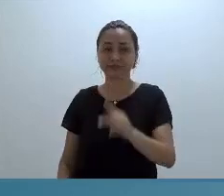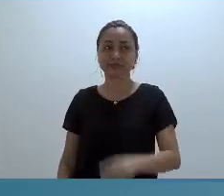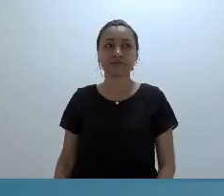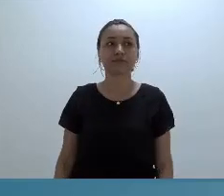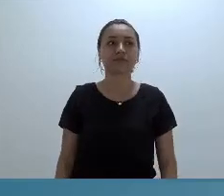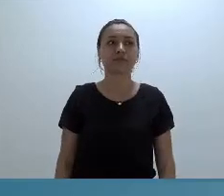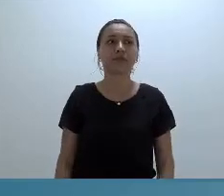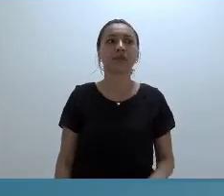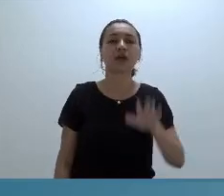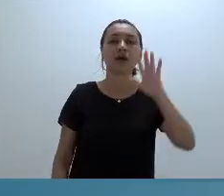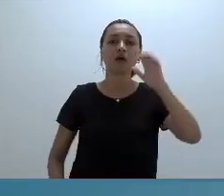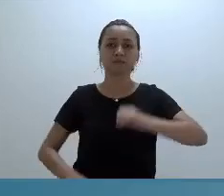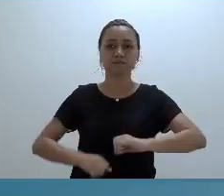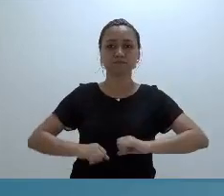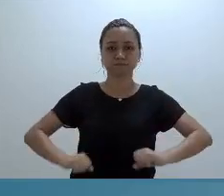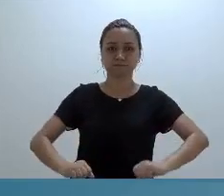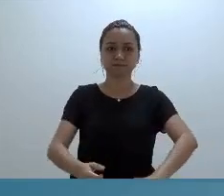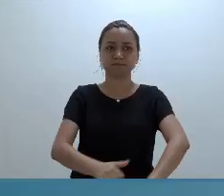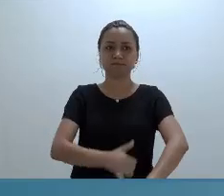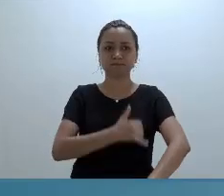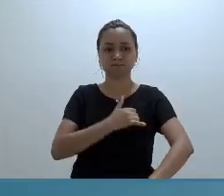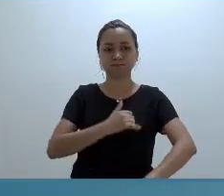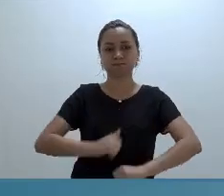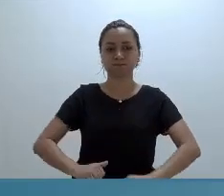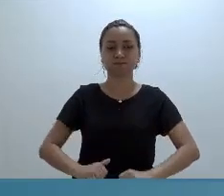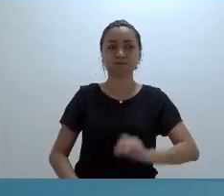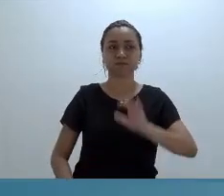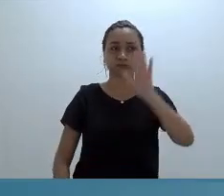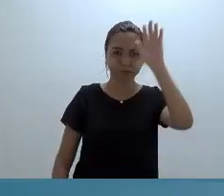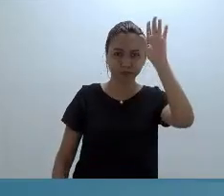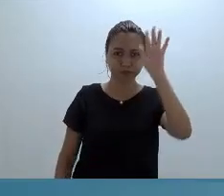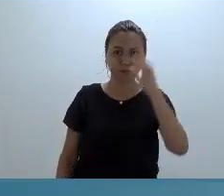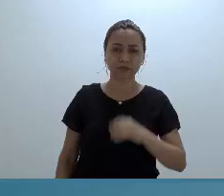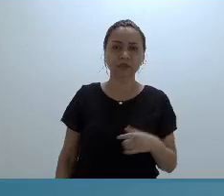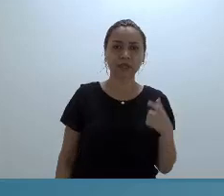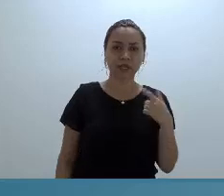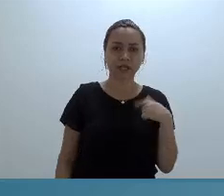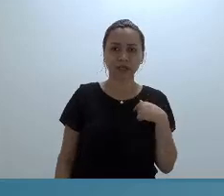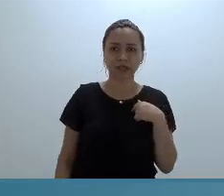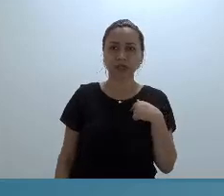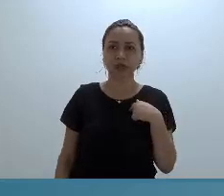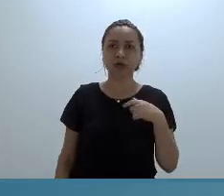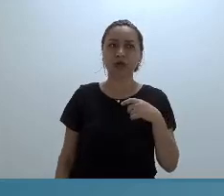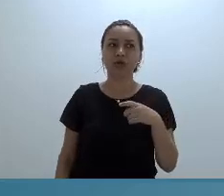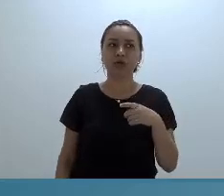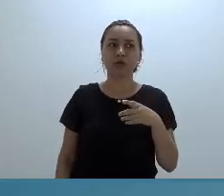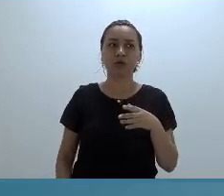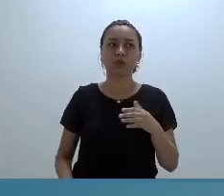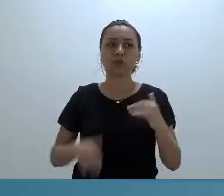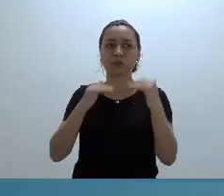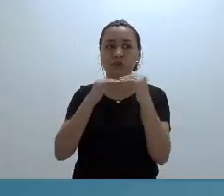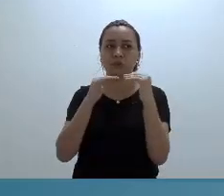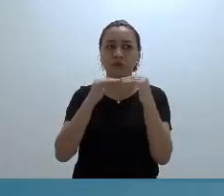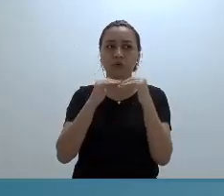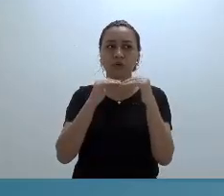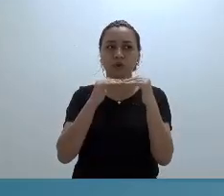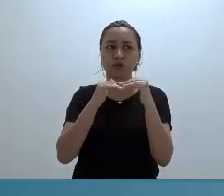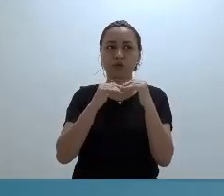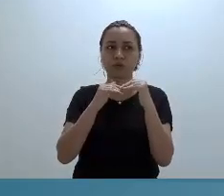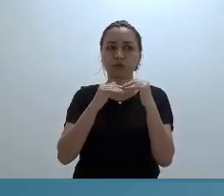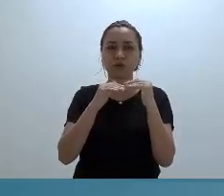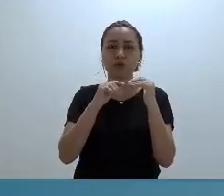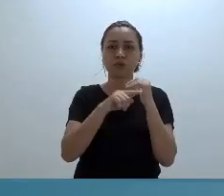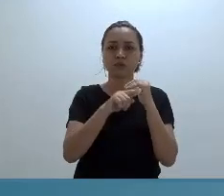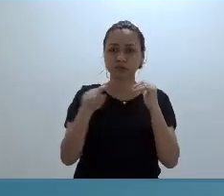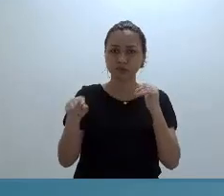sido recursos, é que eu também recebi ontem da meta. Uma nota dizendo, informando que o falecimento do